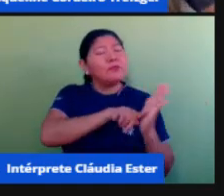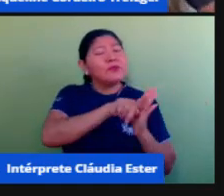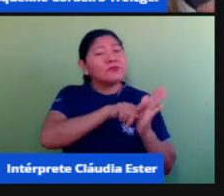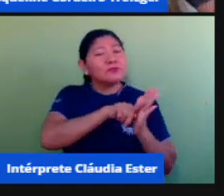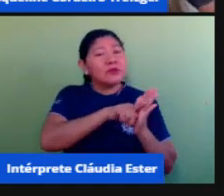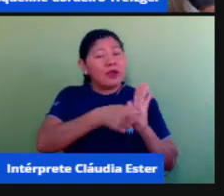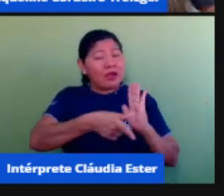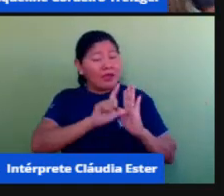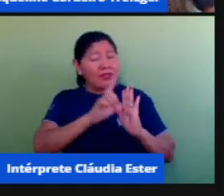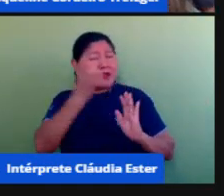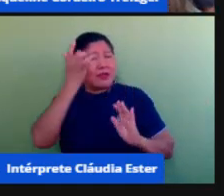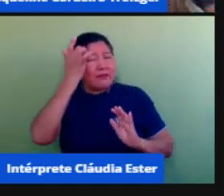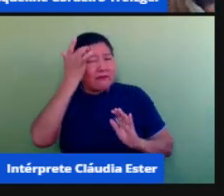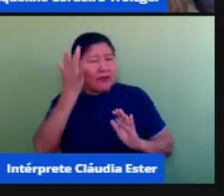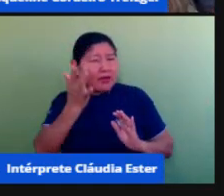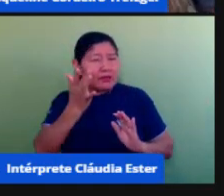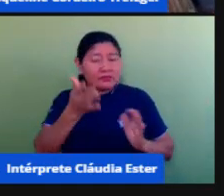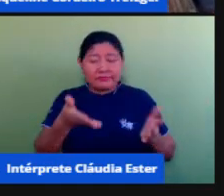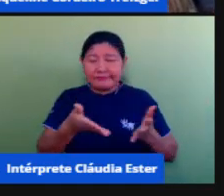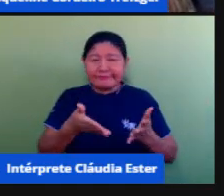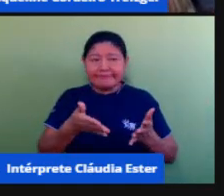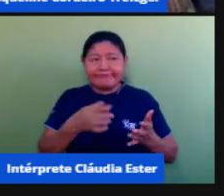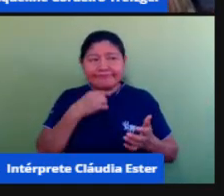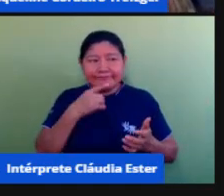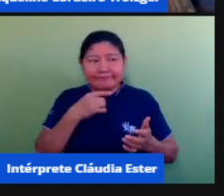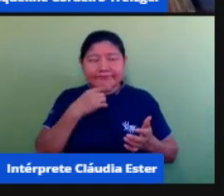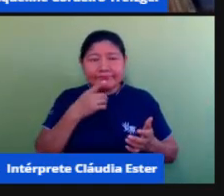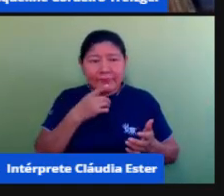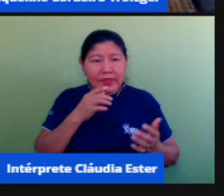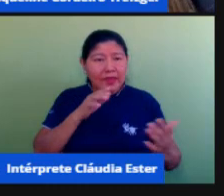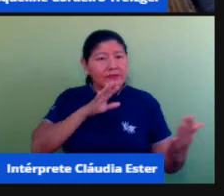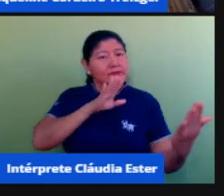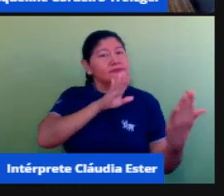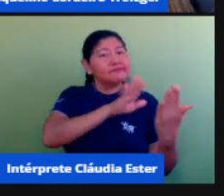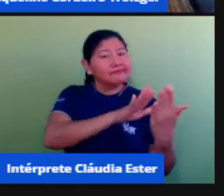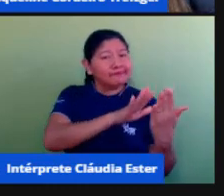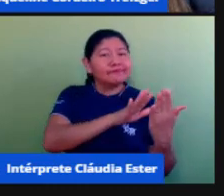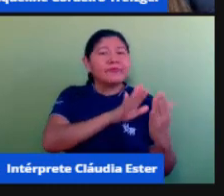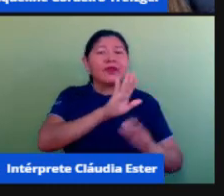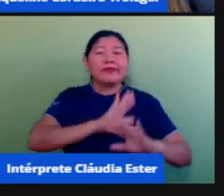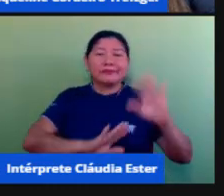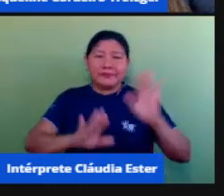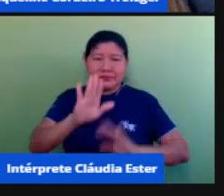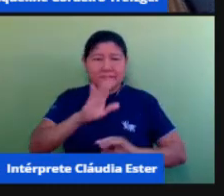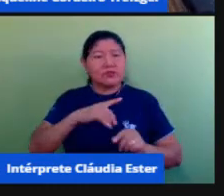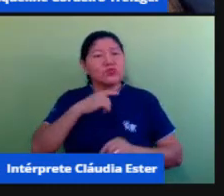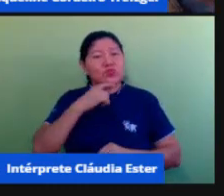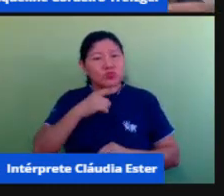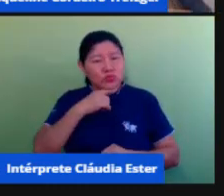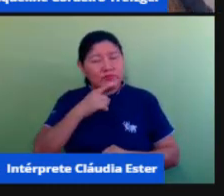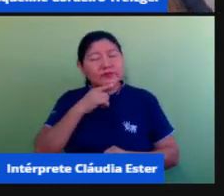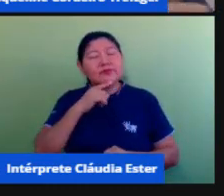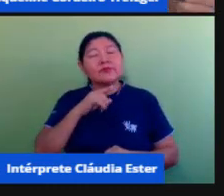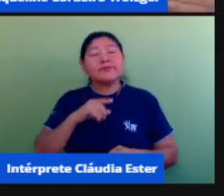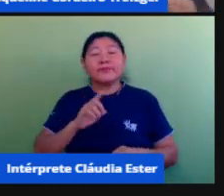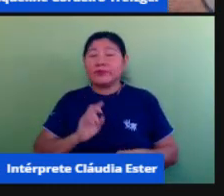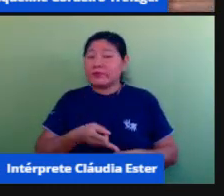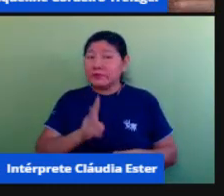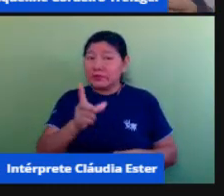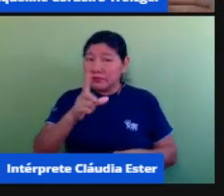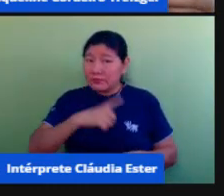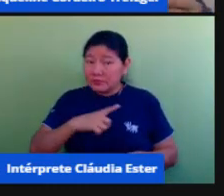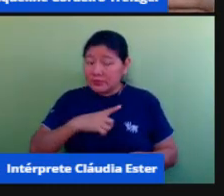mais acessível o professor, assim, na dúvida. Então, quando eu tenho essa dificuldade